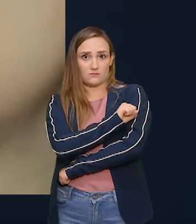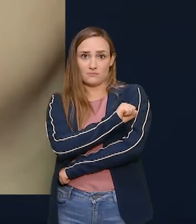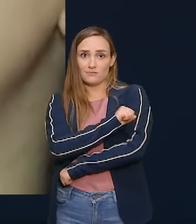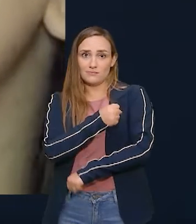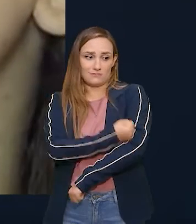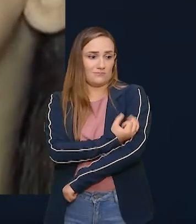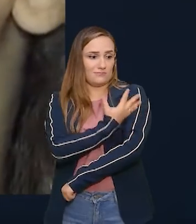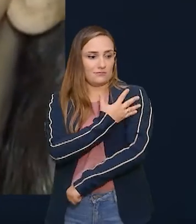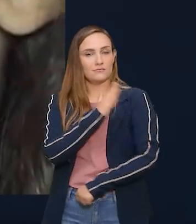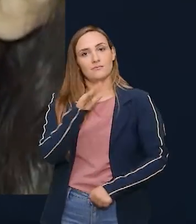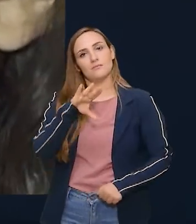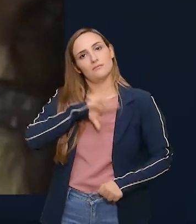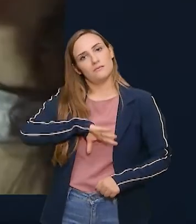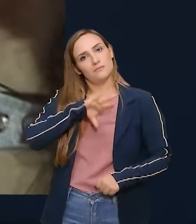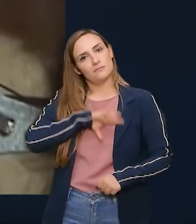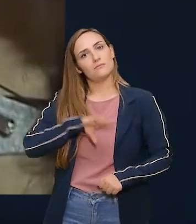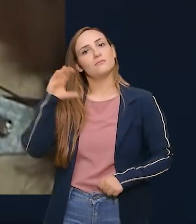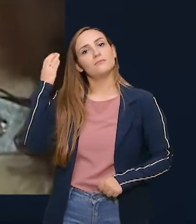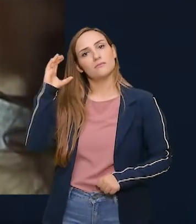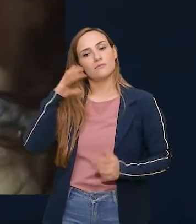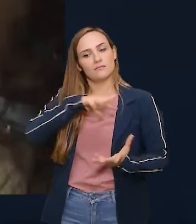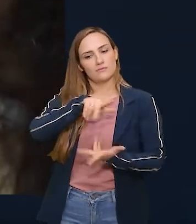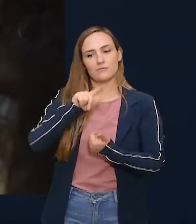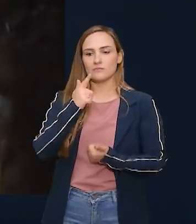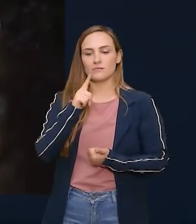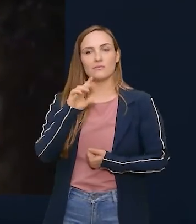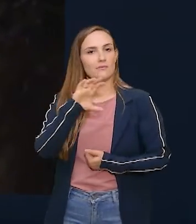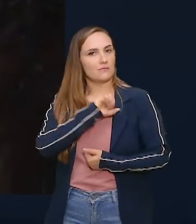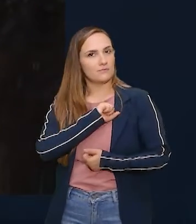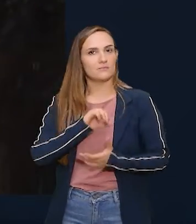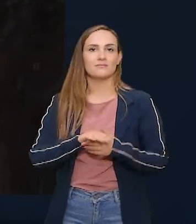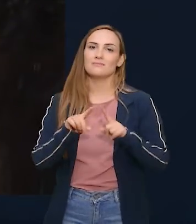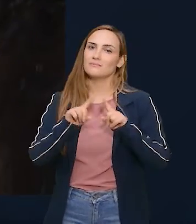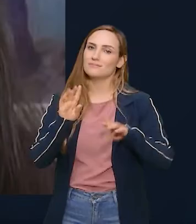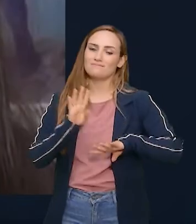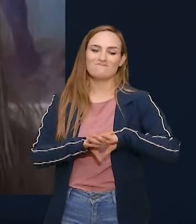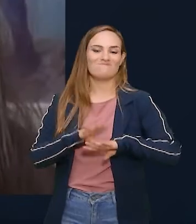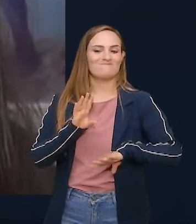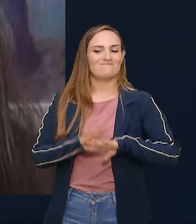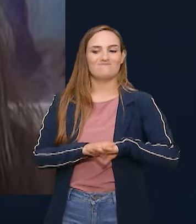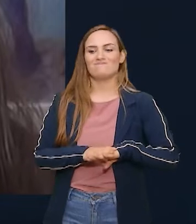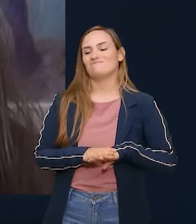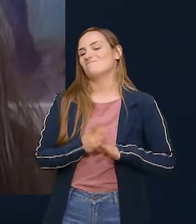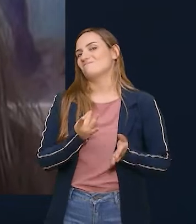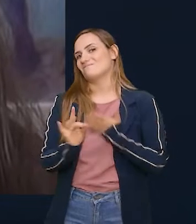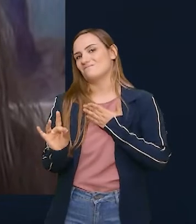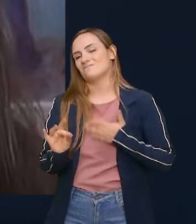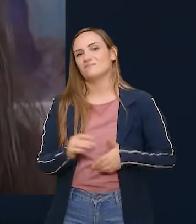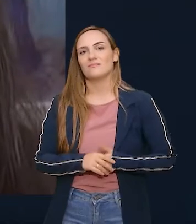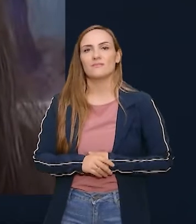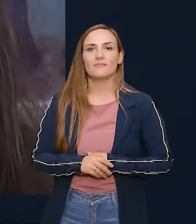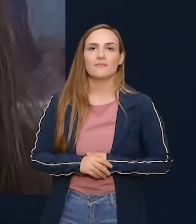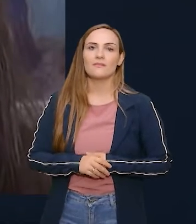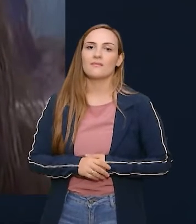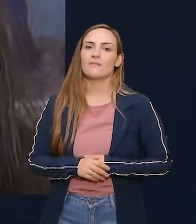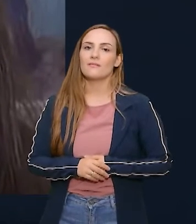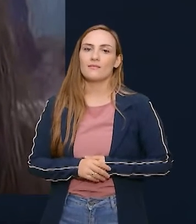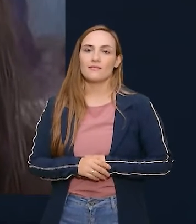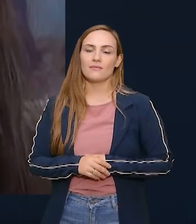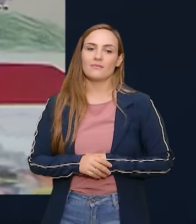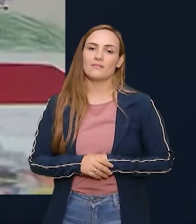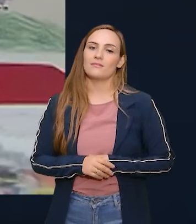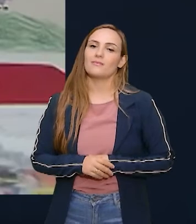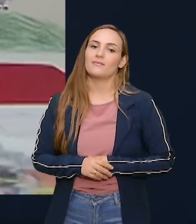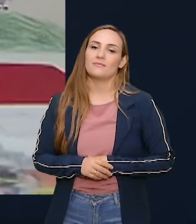colégio. É a caçulinha do 8º ano. Ela é destaque em português, ciência e geografia. Mas a tal da